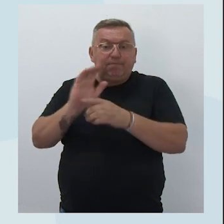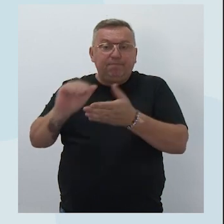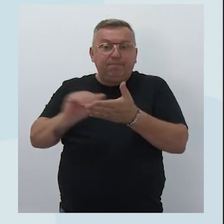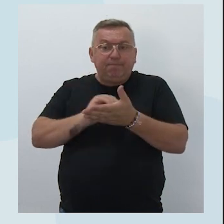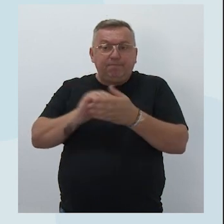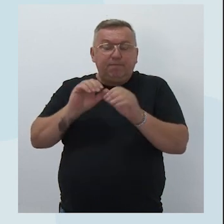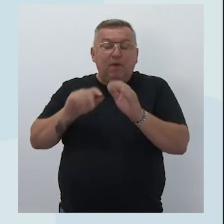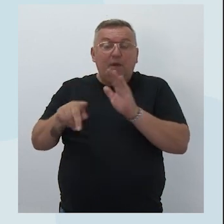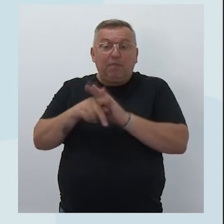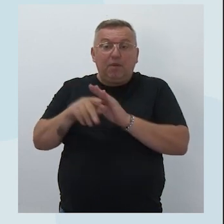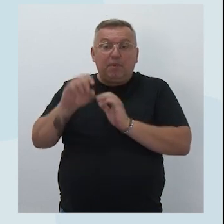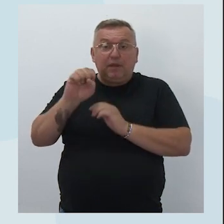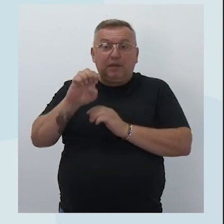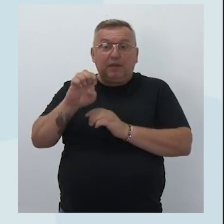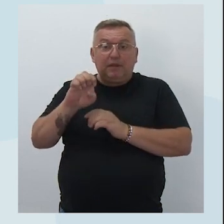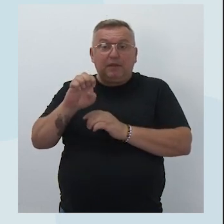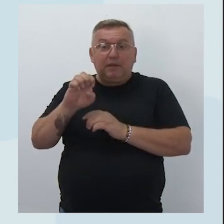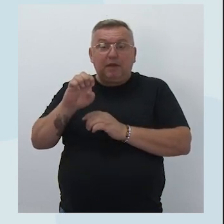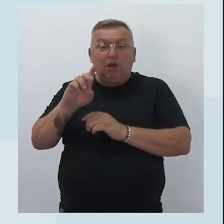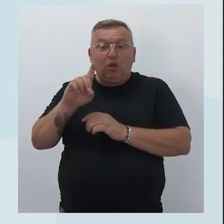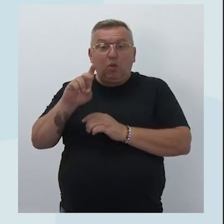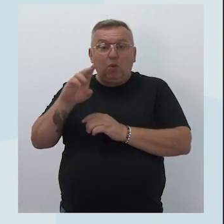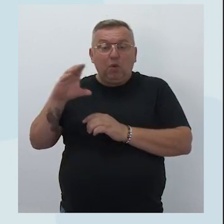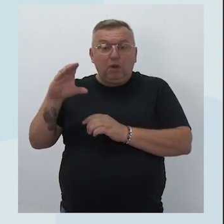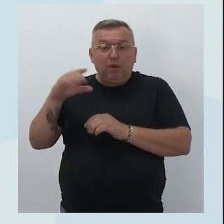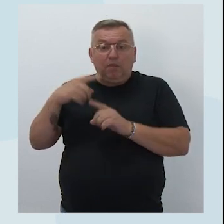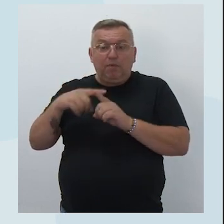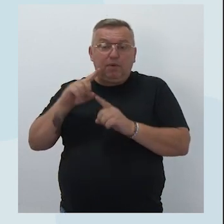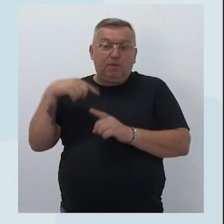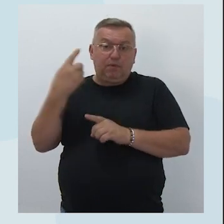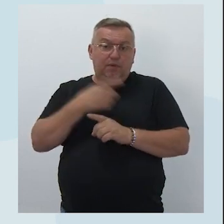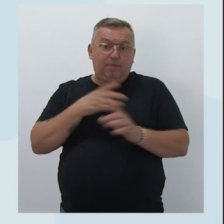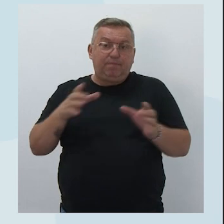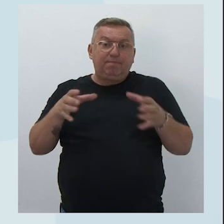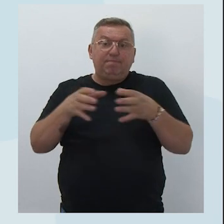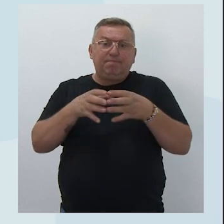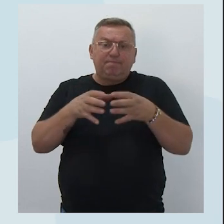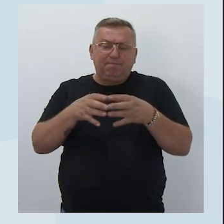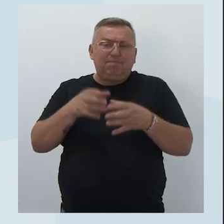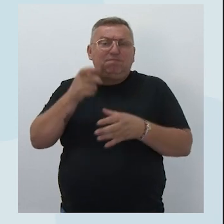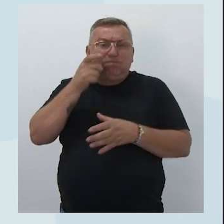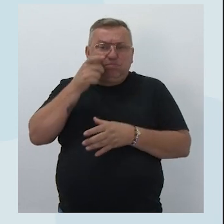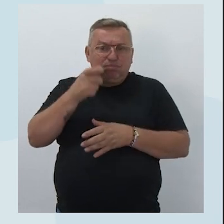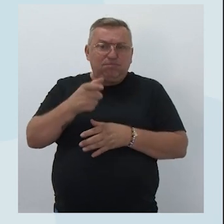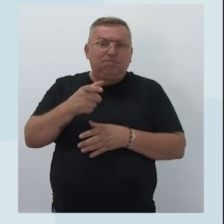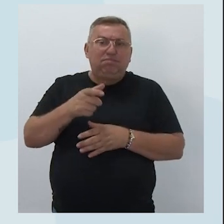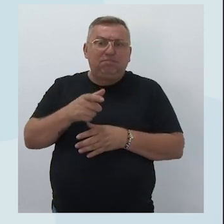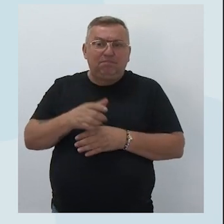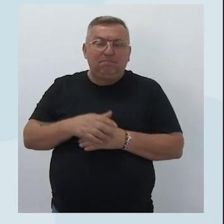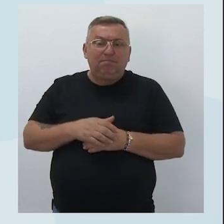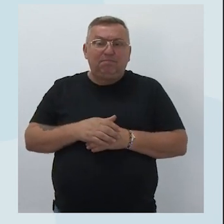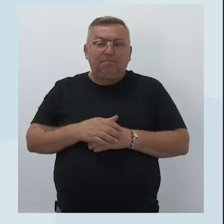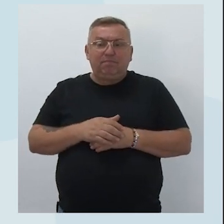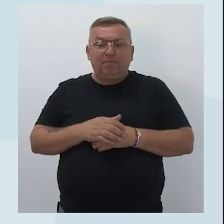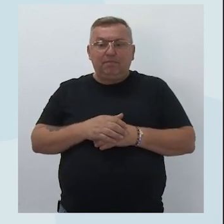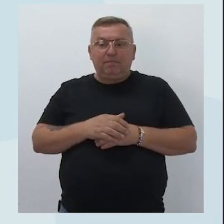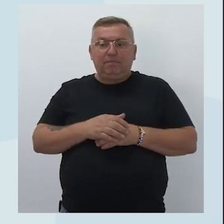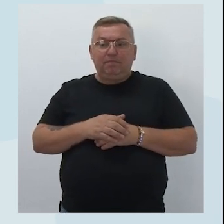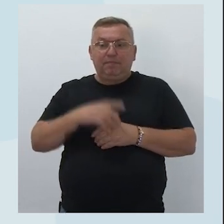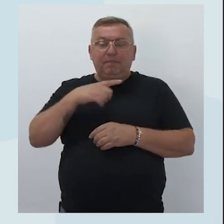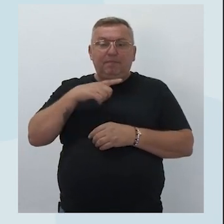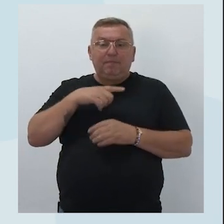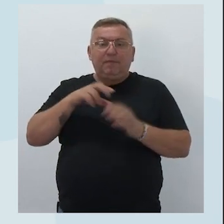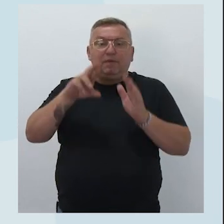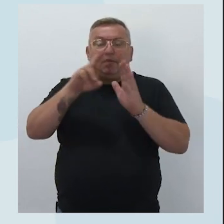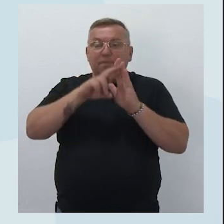a própria SEDUC, né? Porque nós temos um grupo bem interessante, né? de